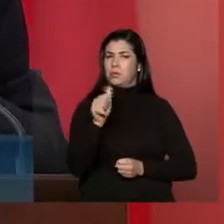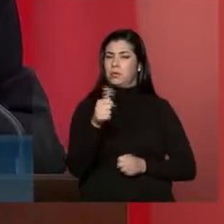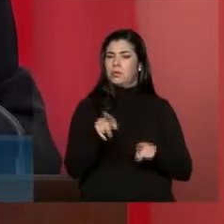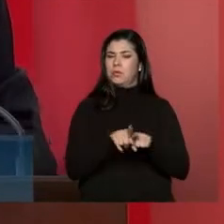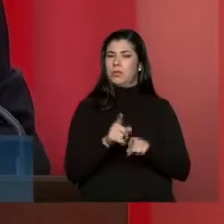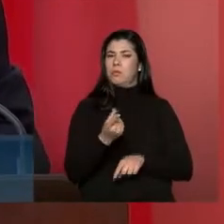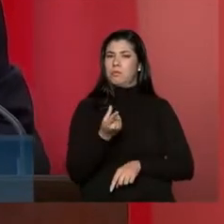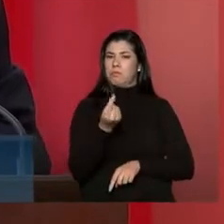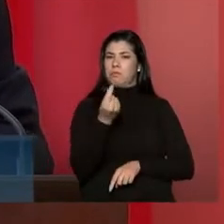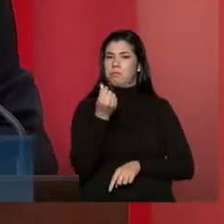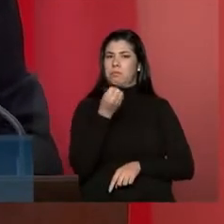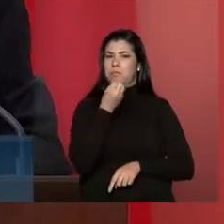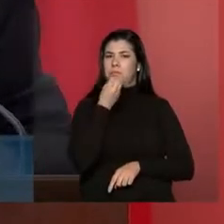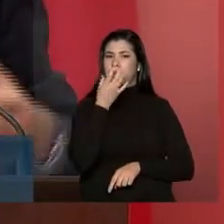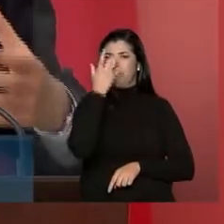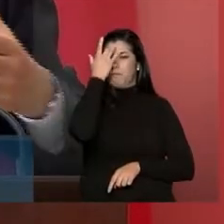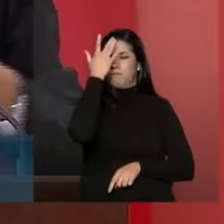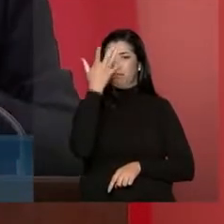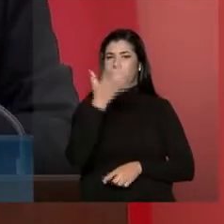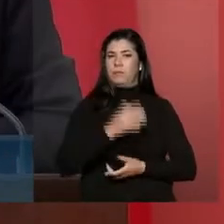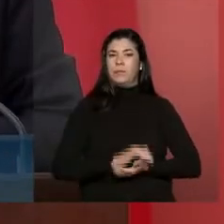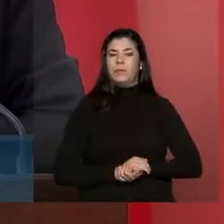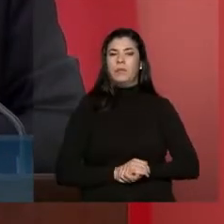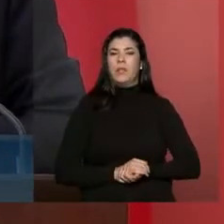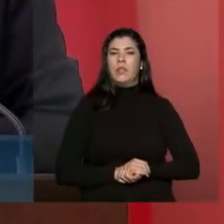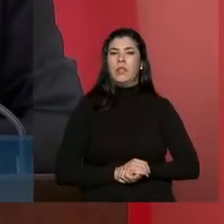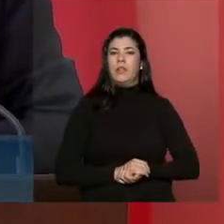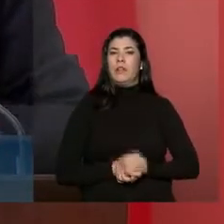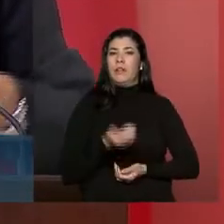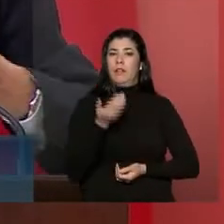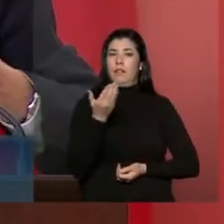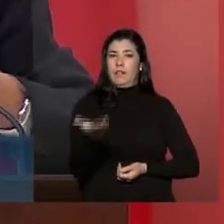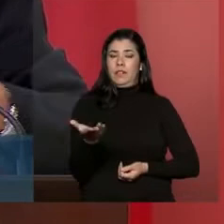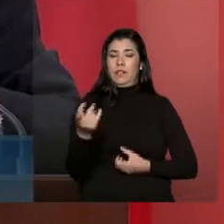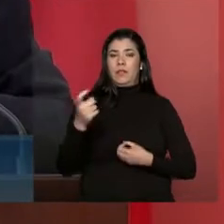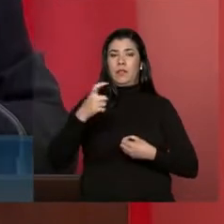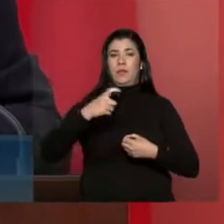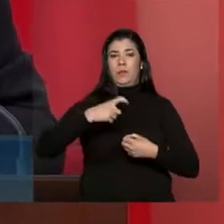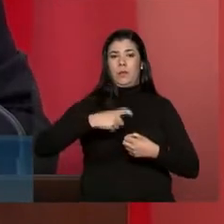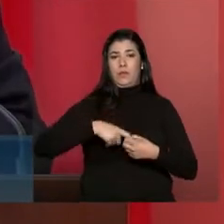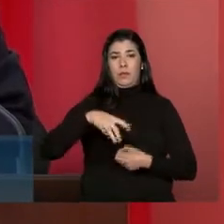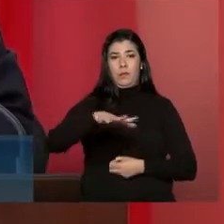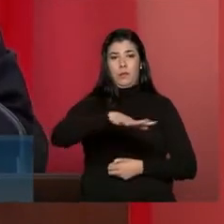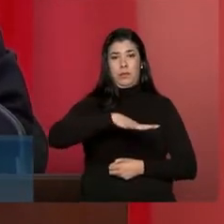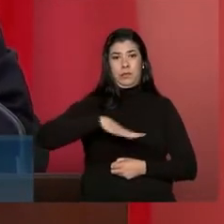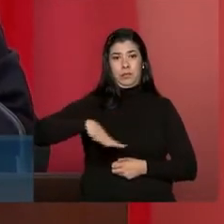acessível. A nossa cooperação nesse âmbito é